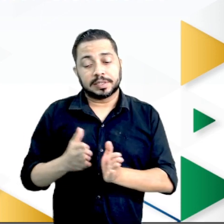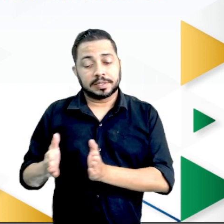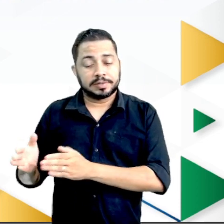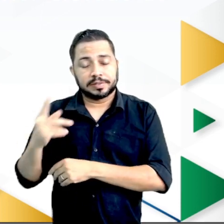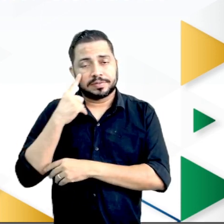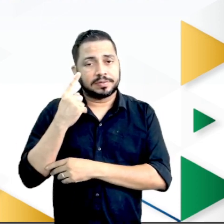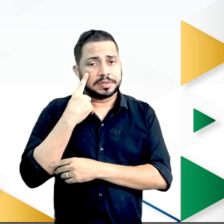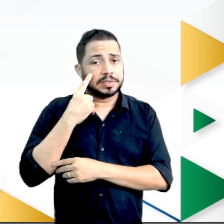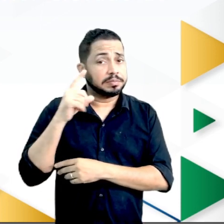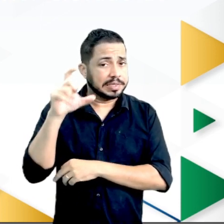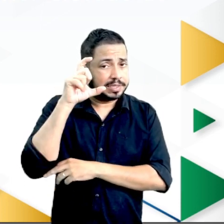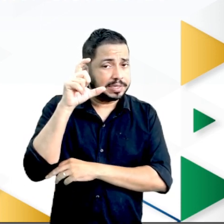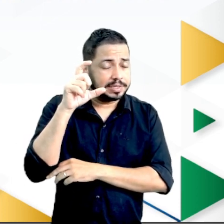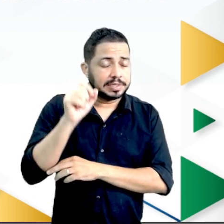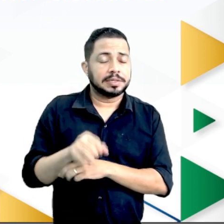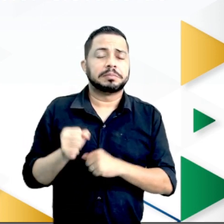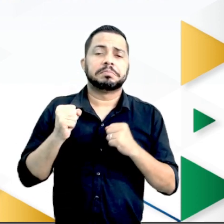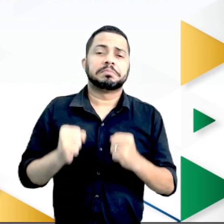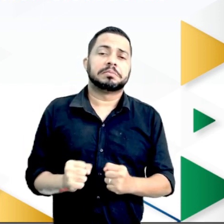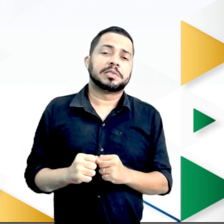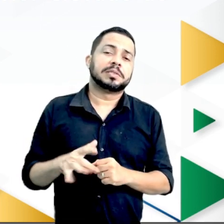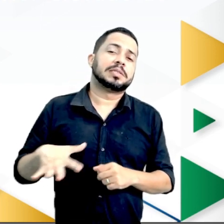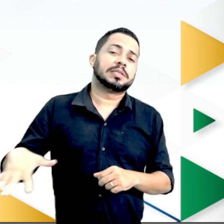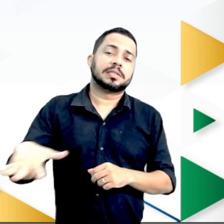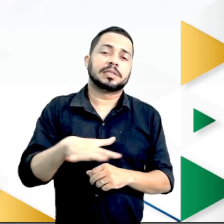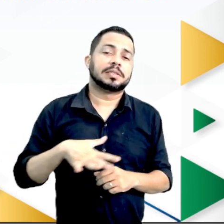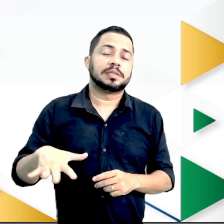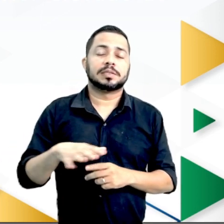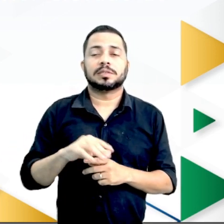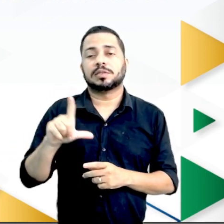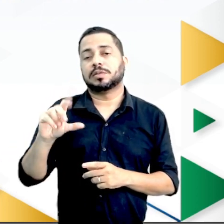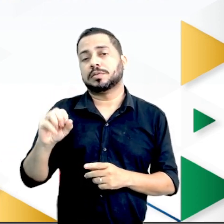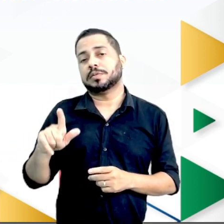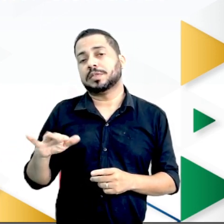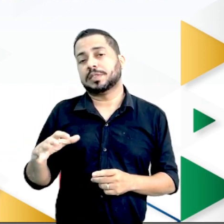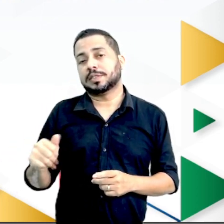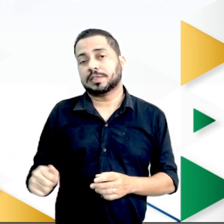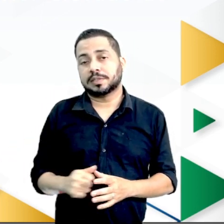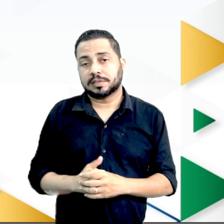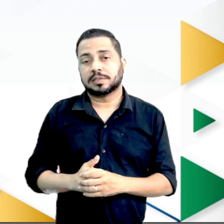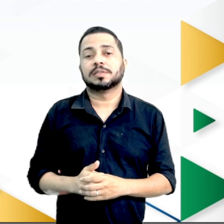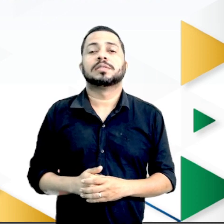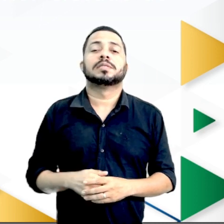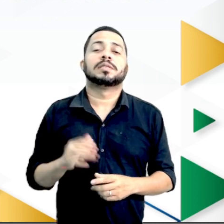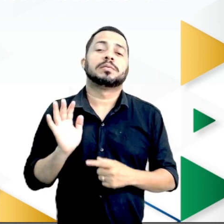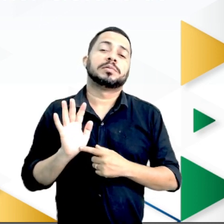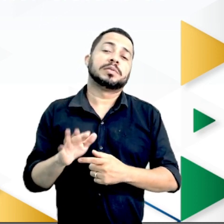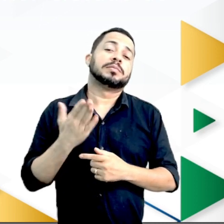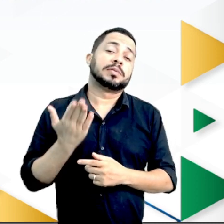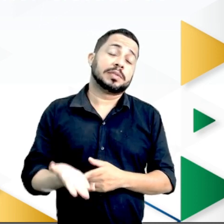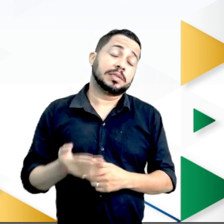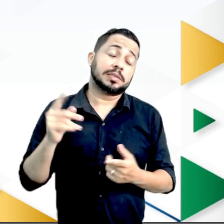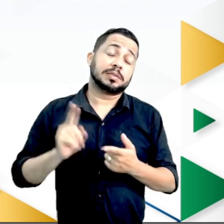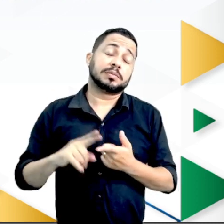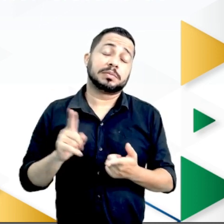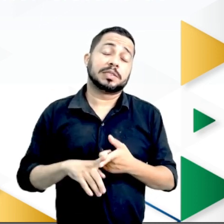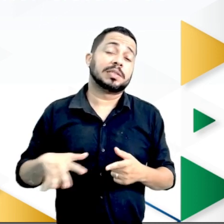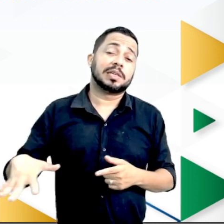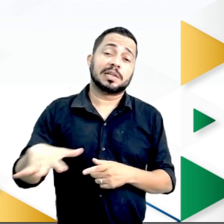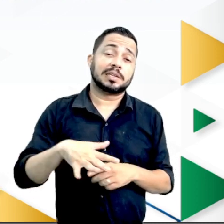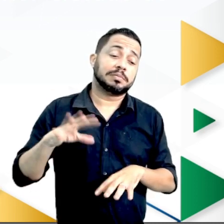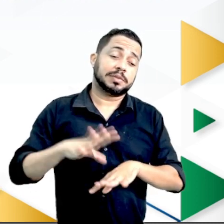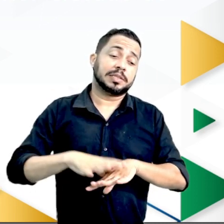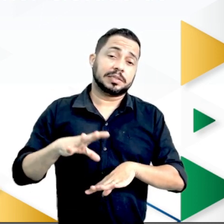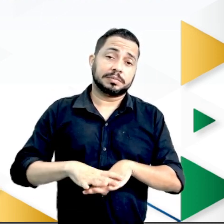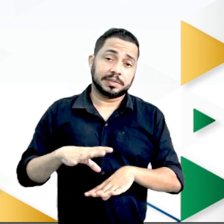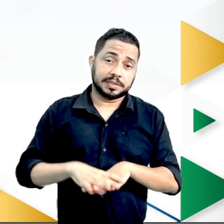como é interessante? Pode ser na área lógica, que é essa aí que a gente está acabando de mostrar para vocês, pode ser na área